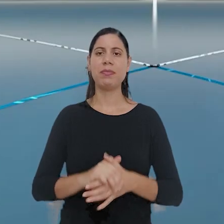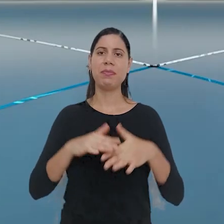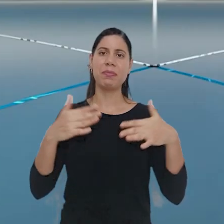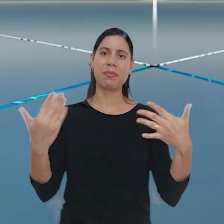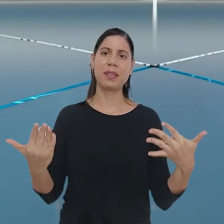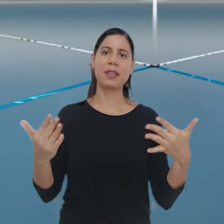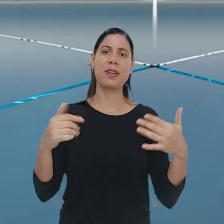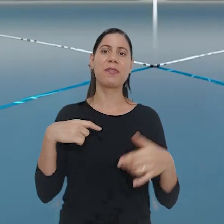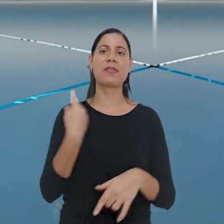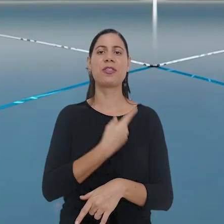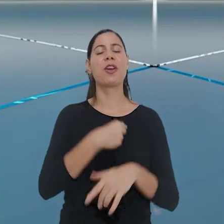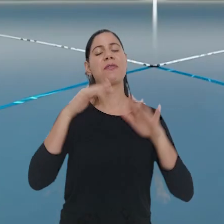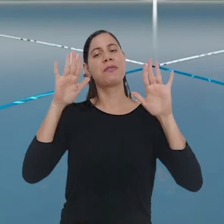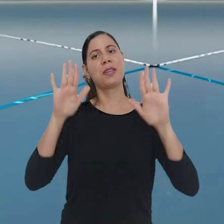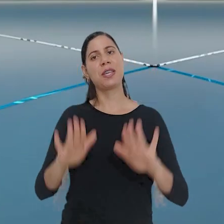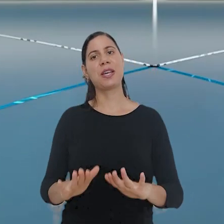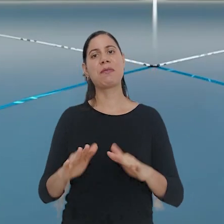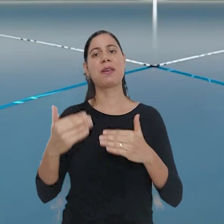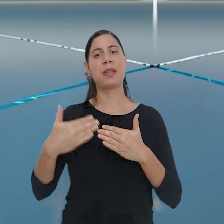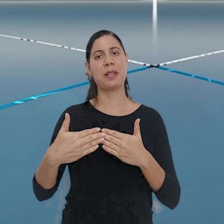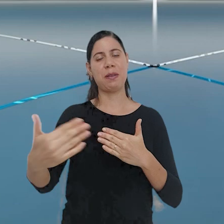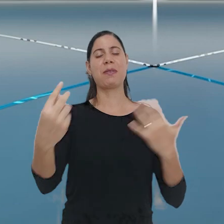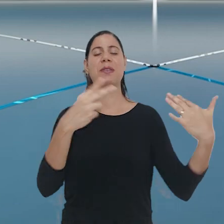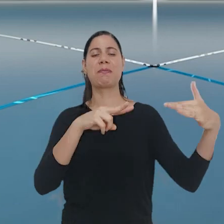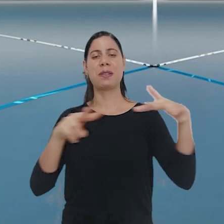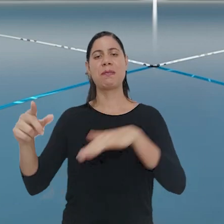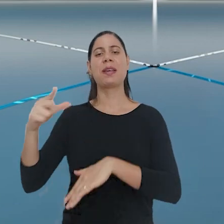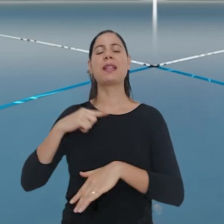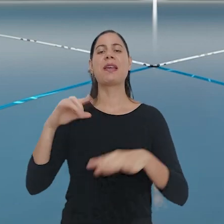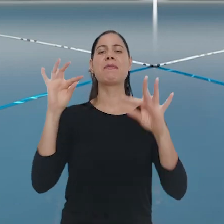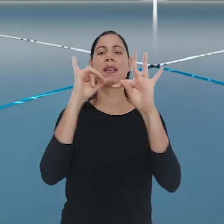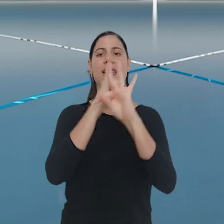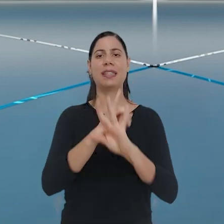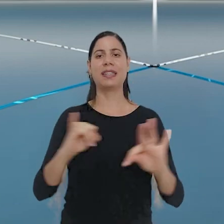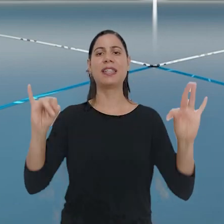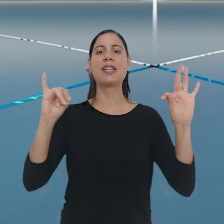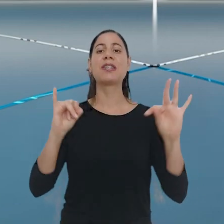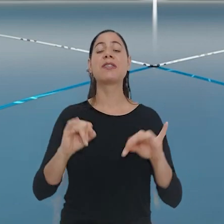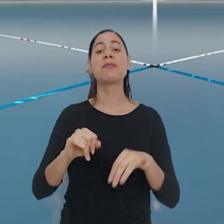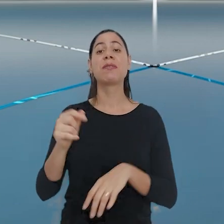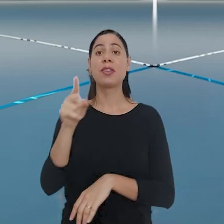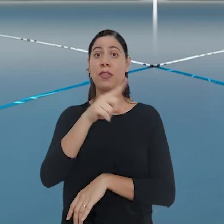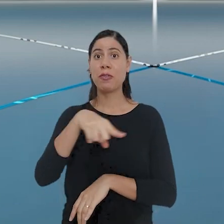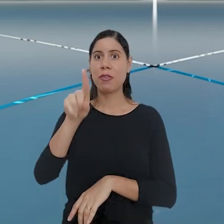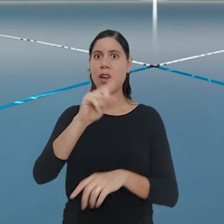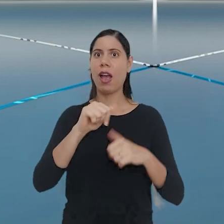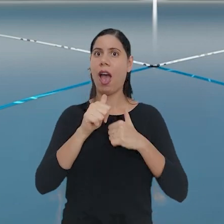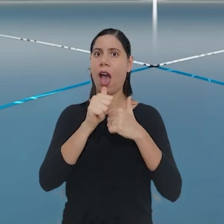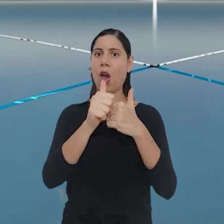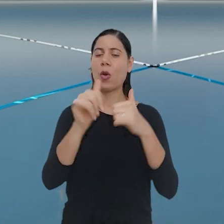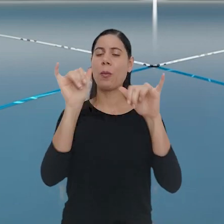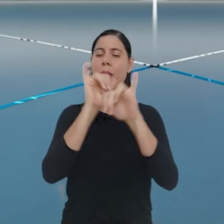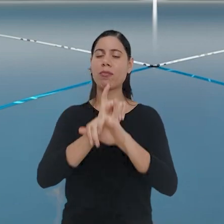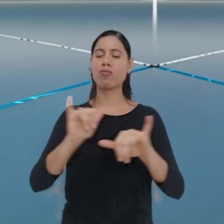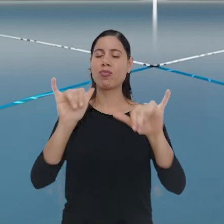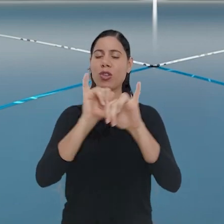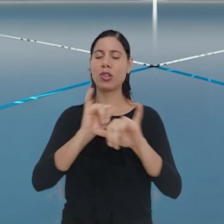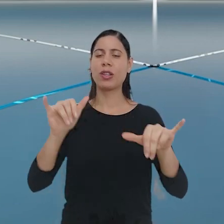É isso aí, vamos ficando por aqui. Mas semana que vem tem mais Inteiro Teor. Enquanto isso, continue acompanhando as